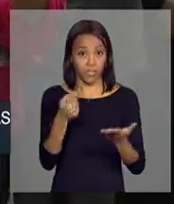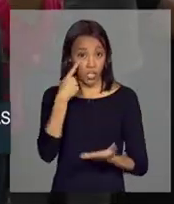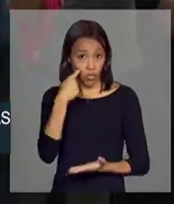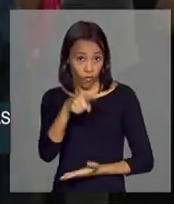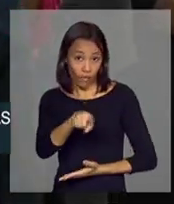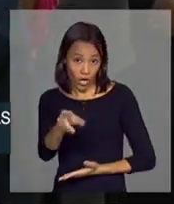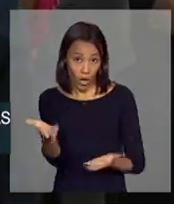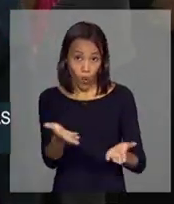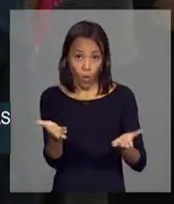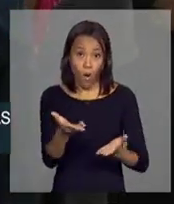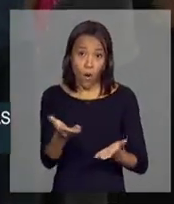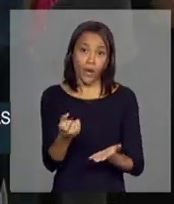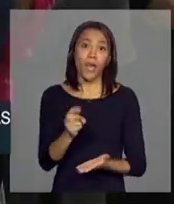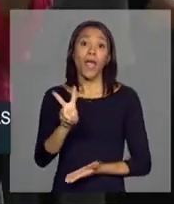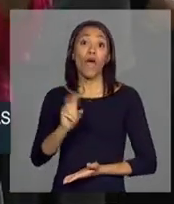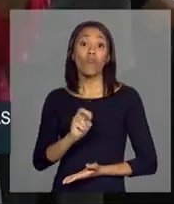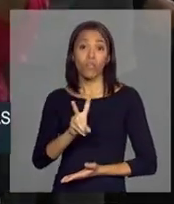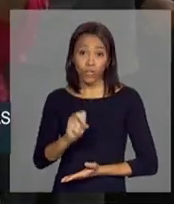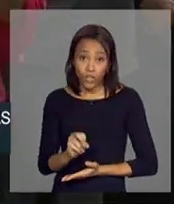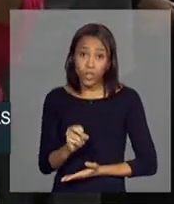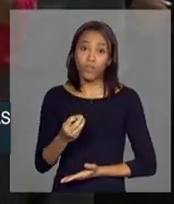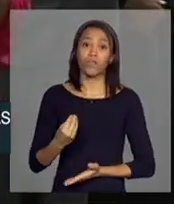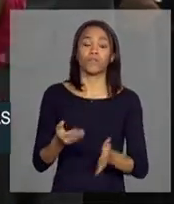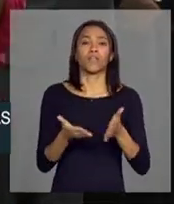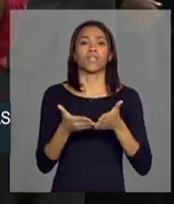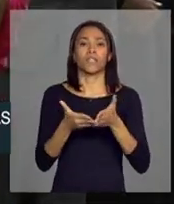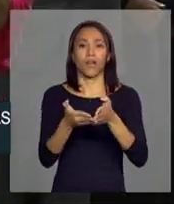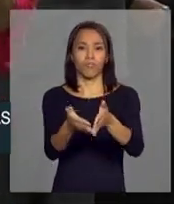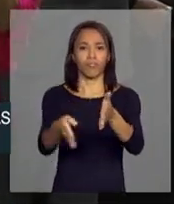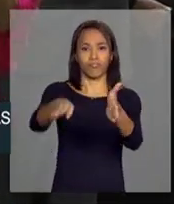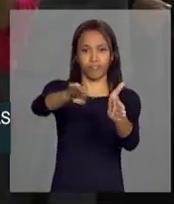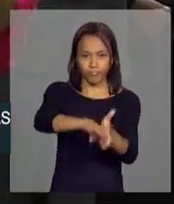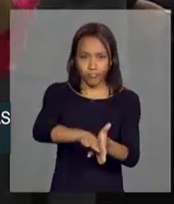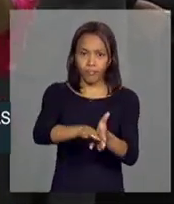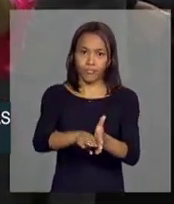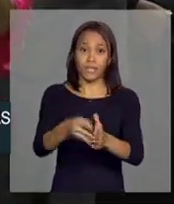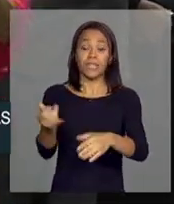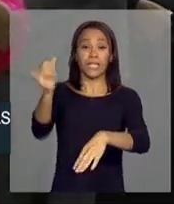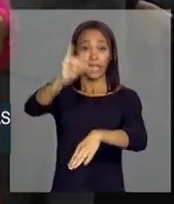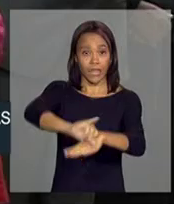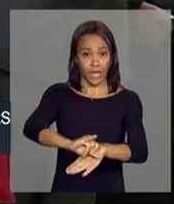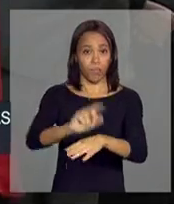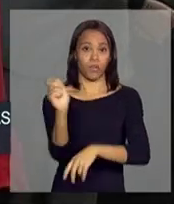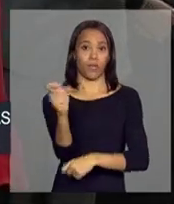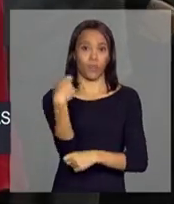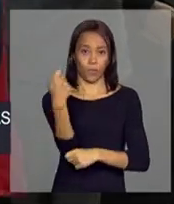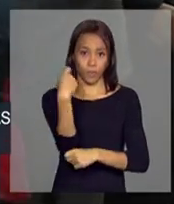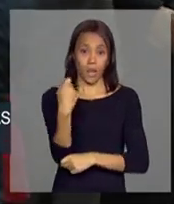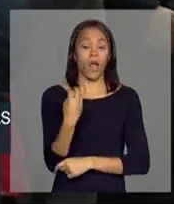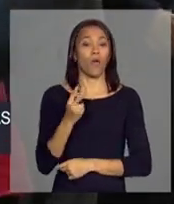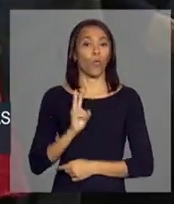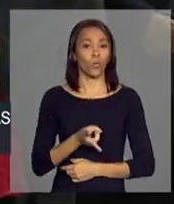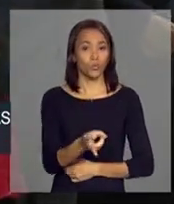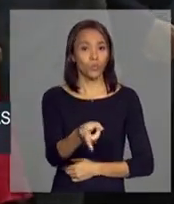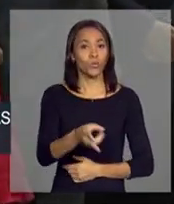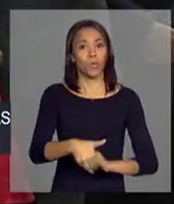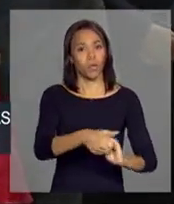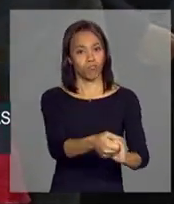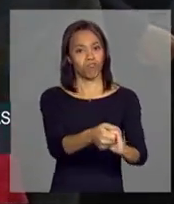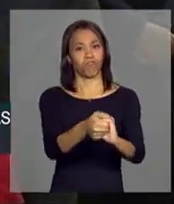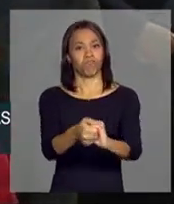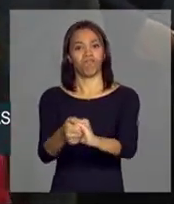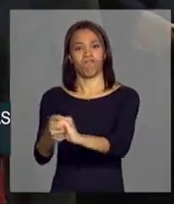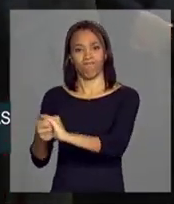ao vivo da presidenta dilma rousseff no cais do porto na capital gaúcha ela continua cumprimentando